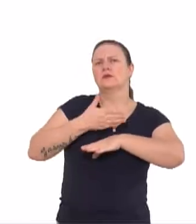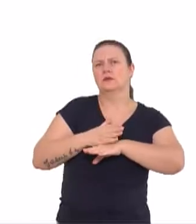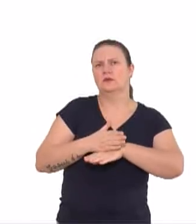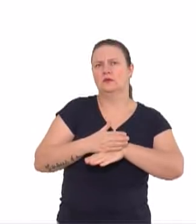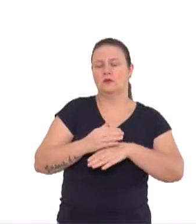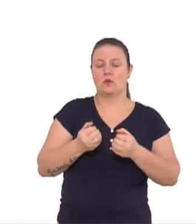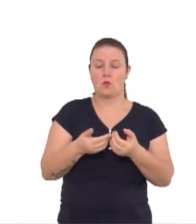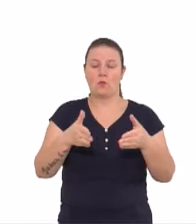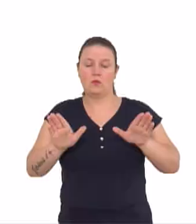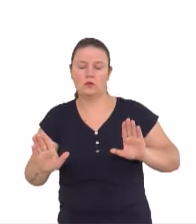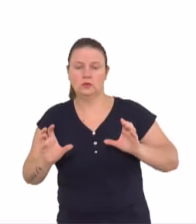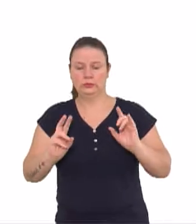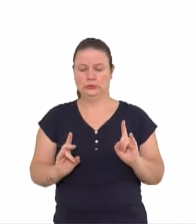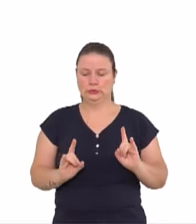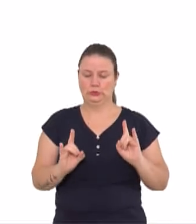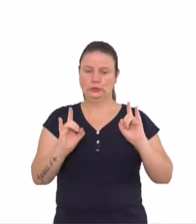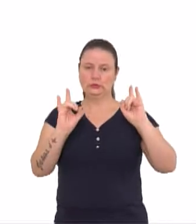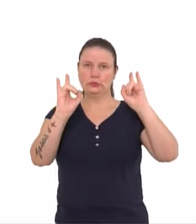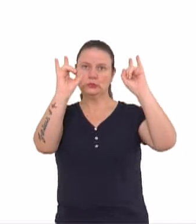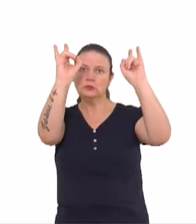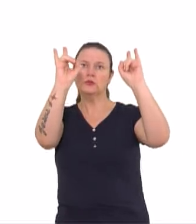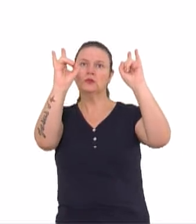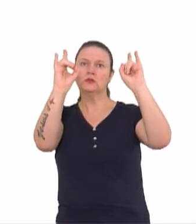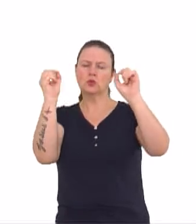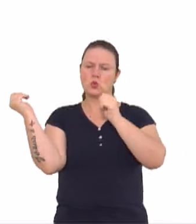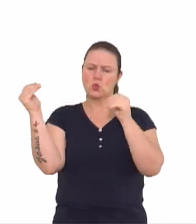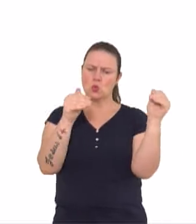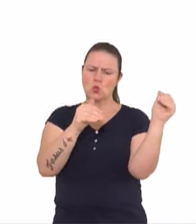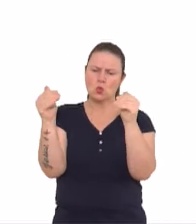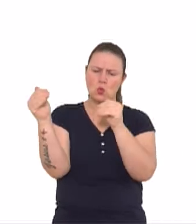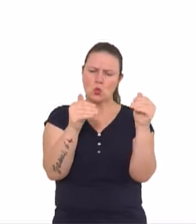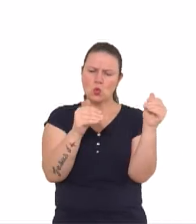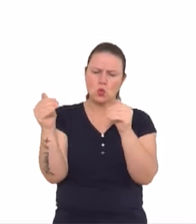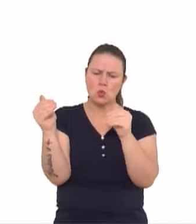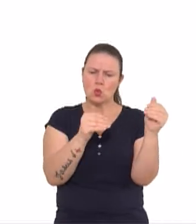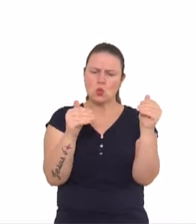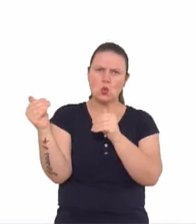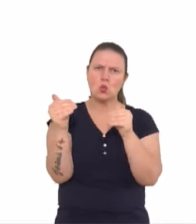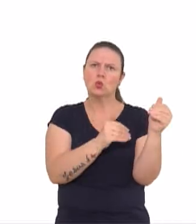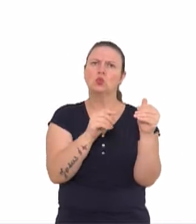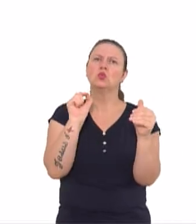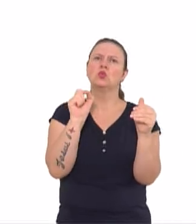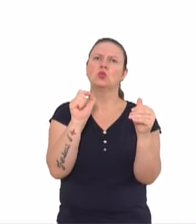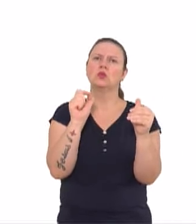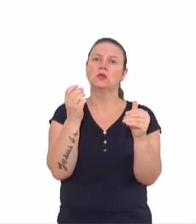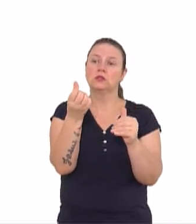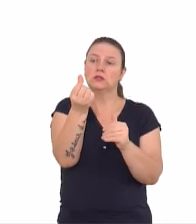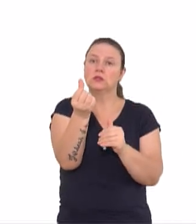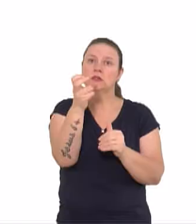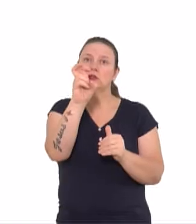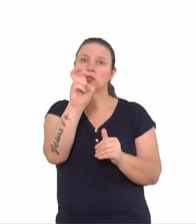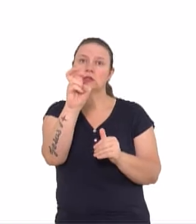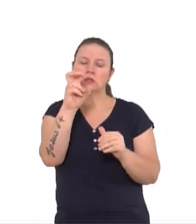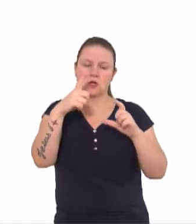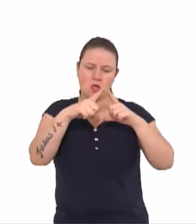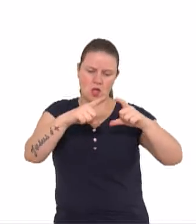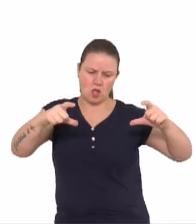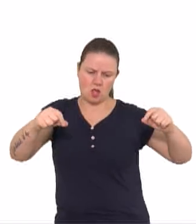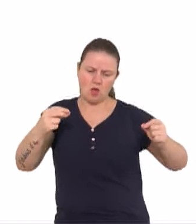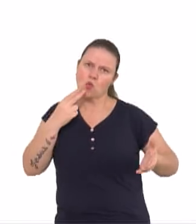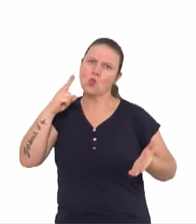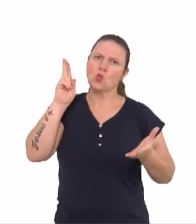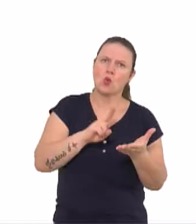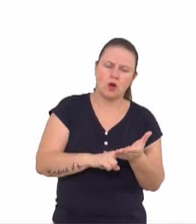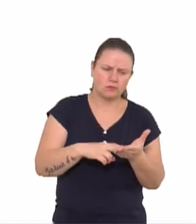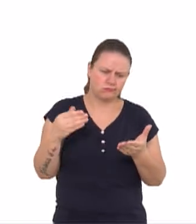de um prédio, chegaram certo dia 65 cartas. Desse total, 1/5 foi